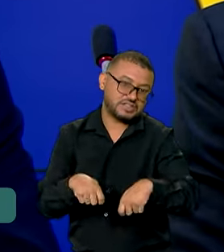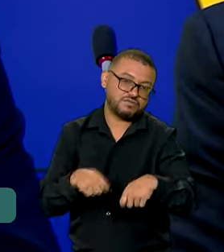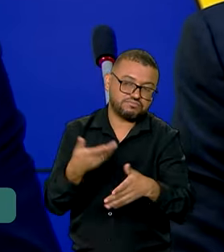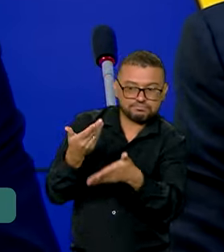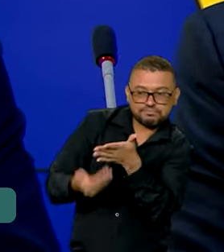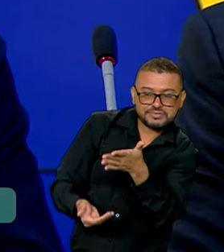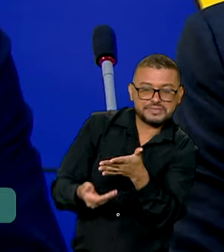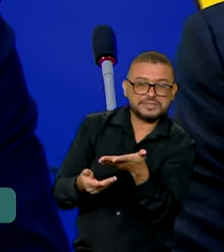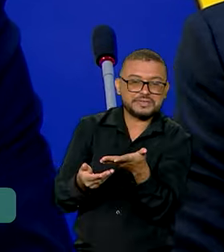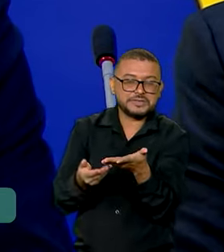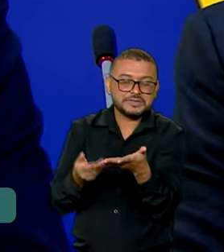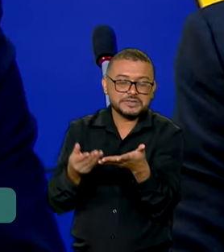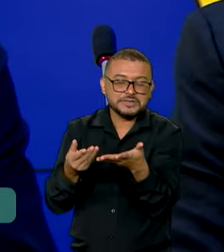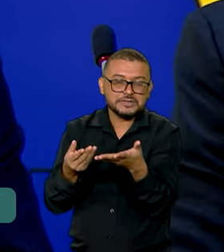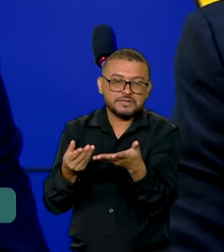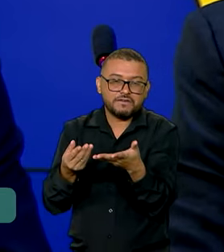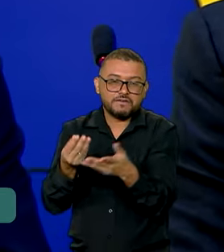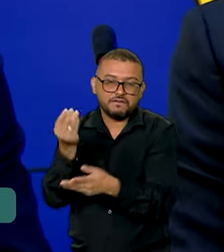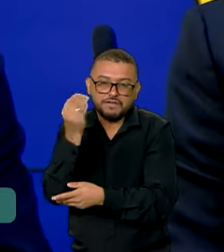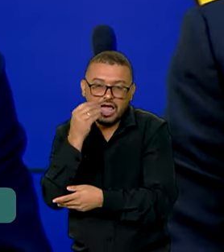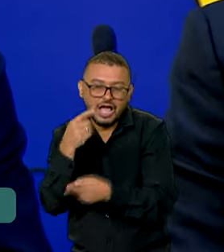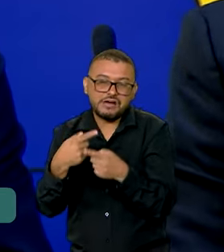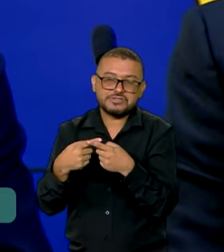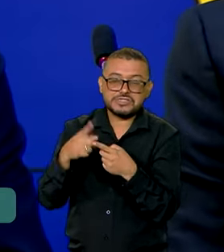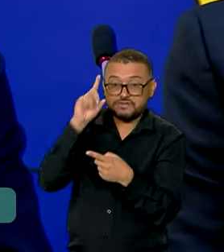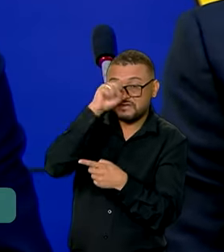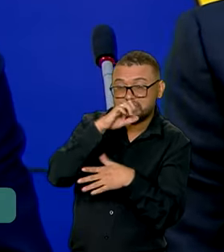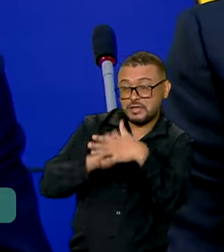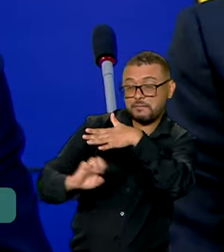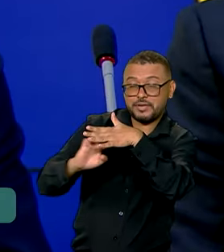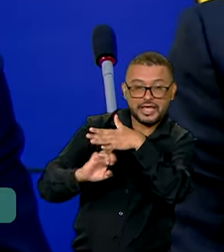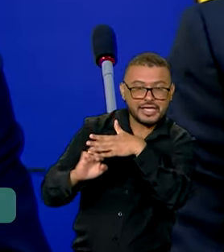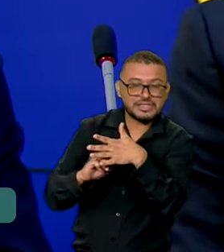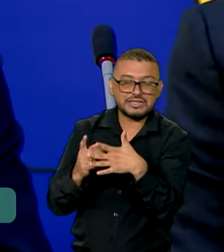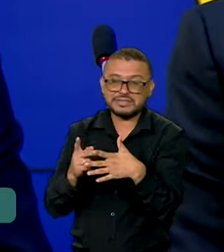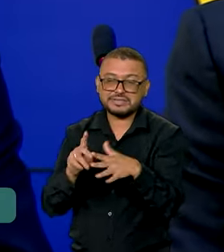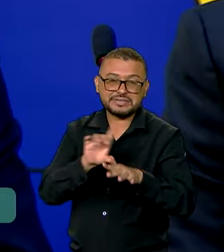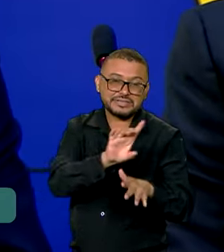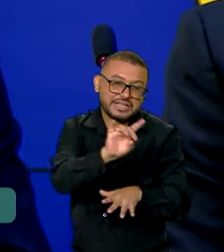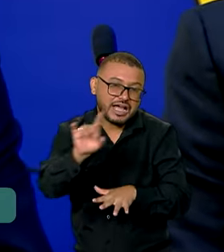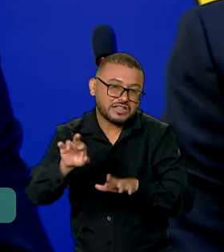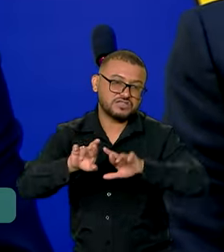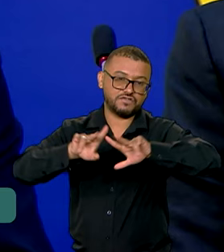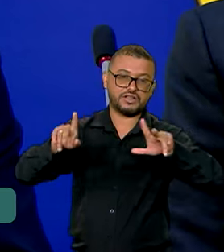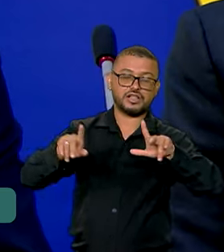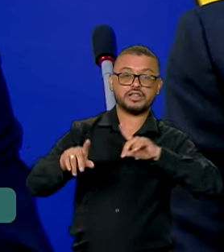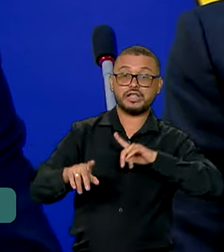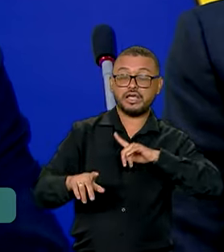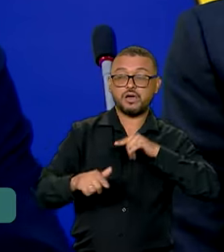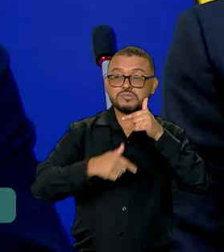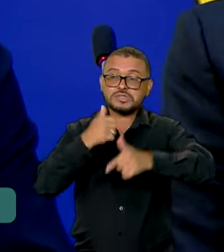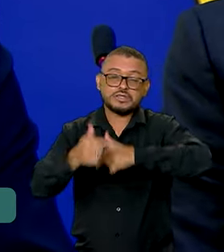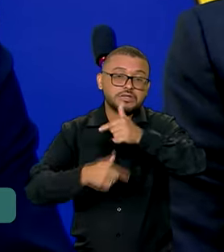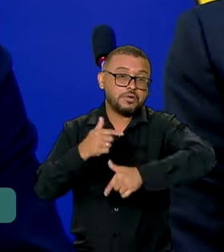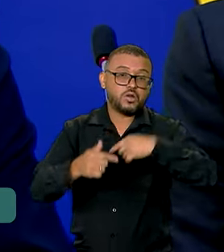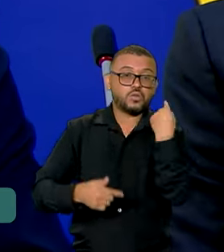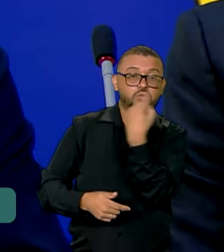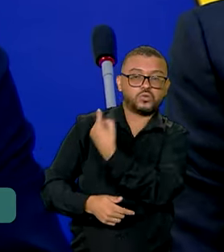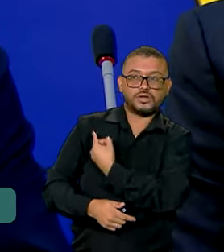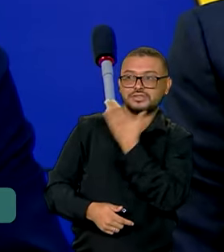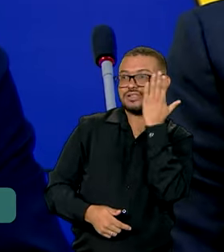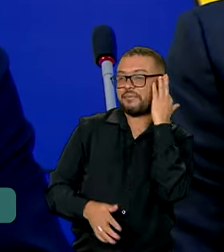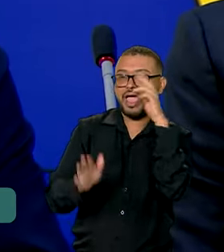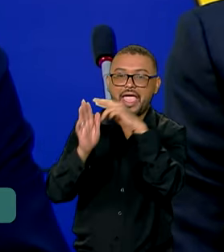vezes fragilizadas, a situação das empresas é muito diferenciada. Então, é uma operação que sai das